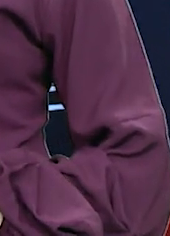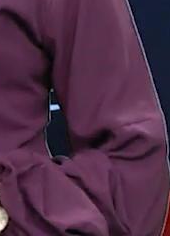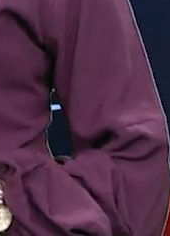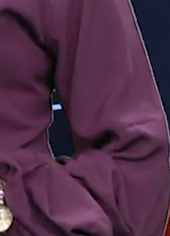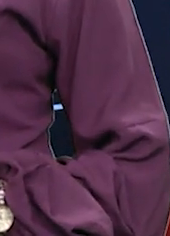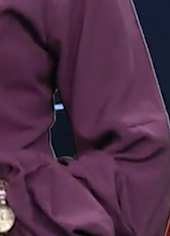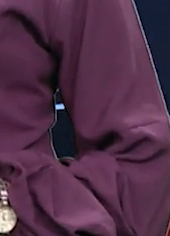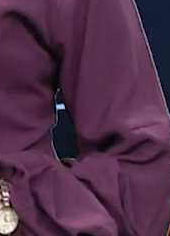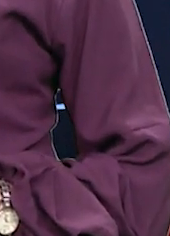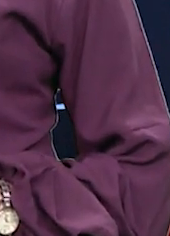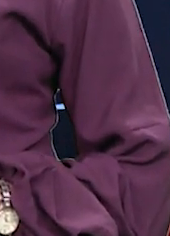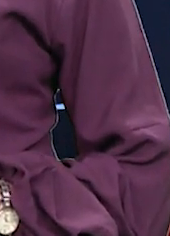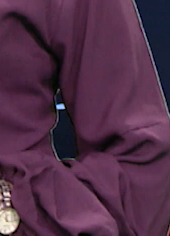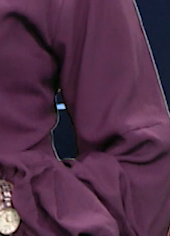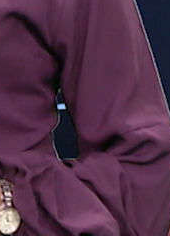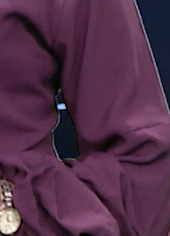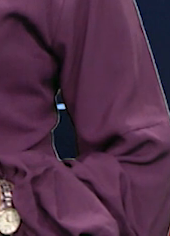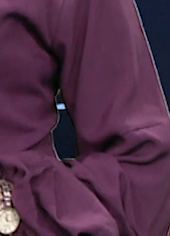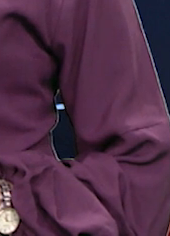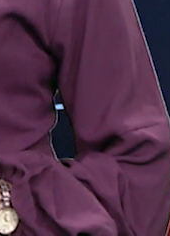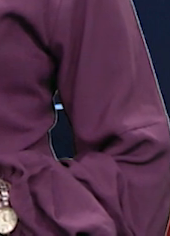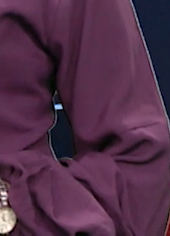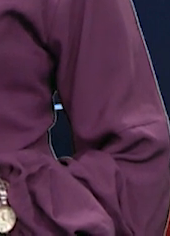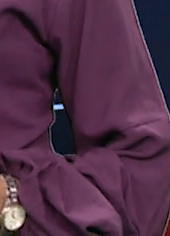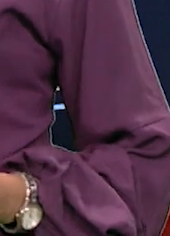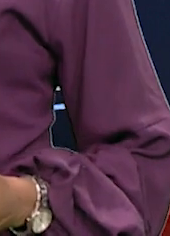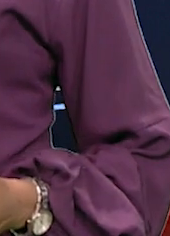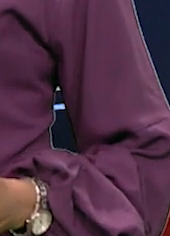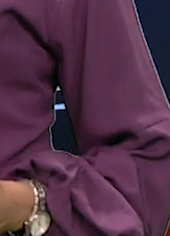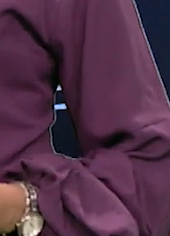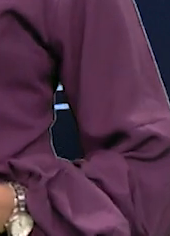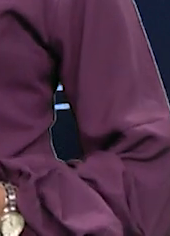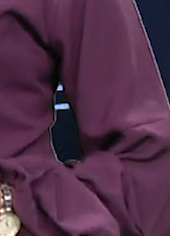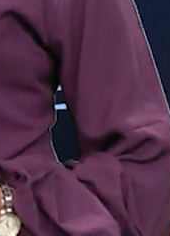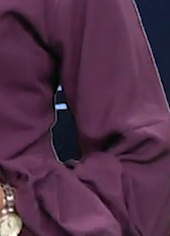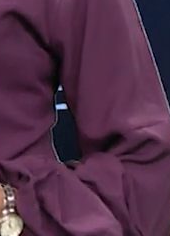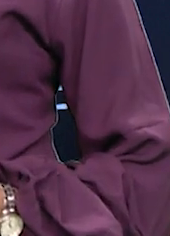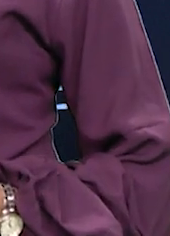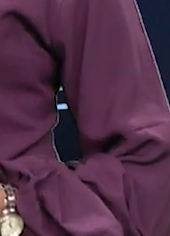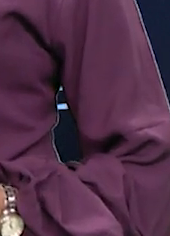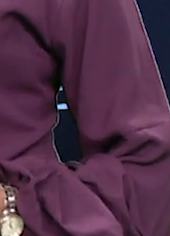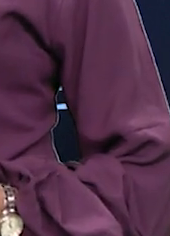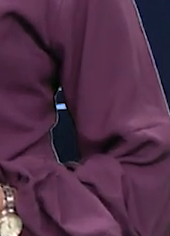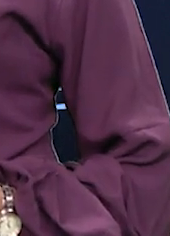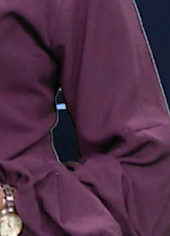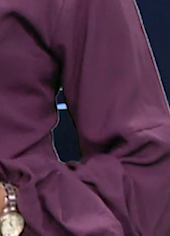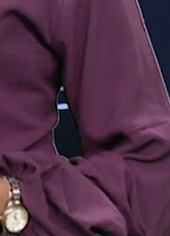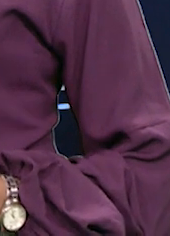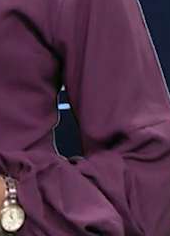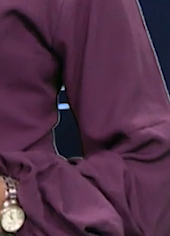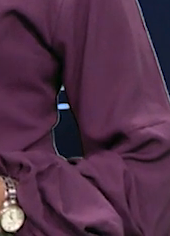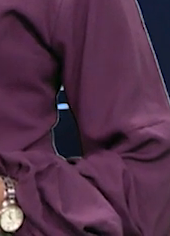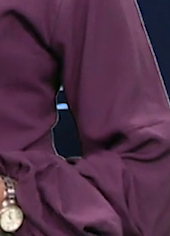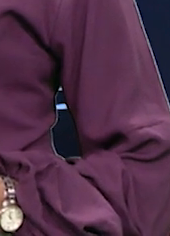os socialistas para uma vitória nas eleições autárquicas. António Costa considera que o tempo atual é de recuperação,